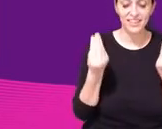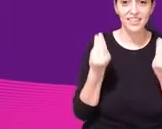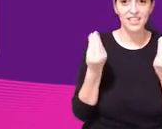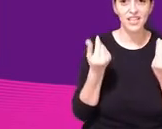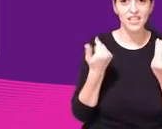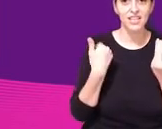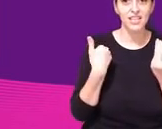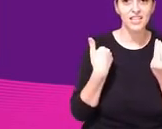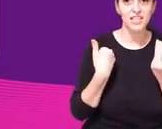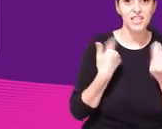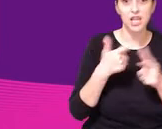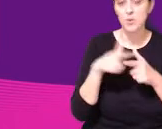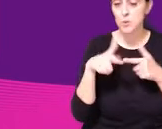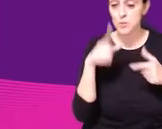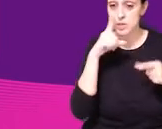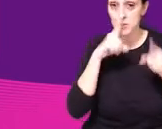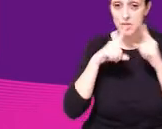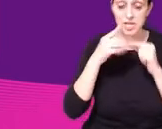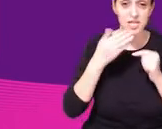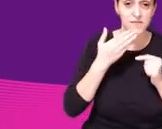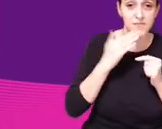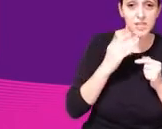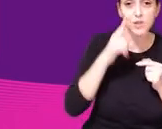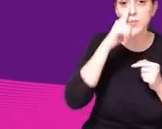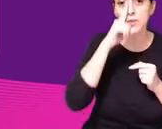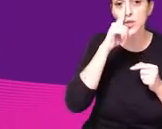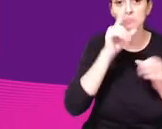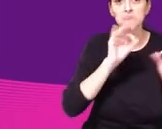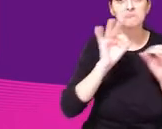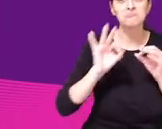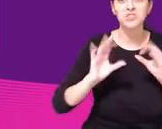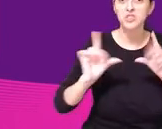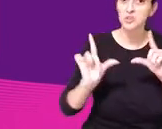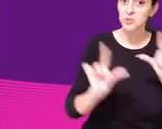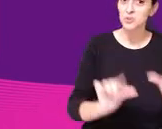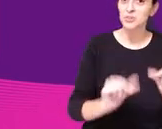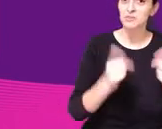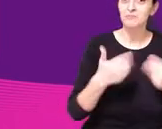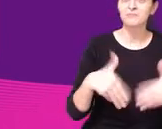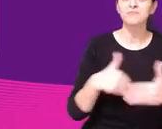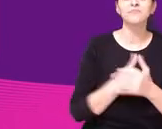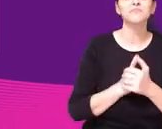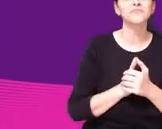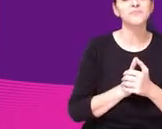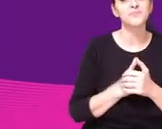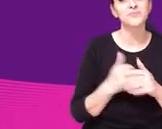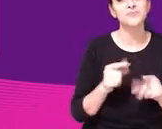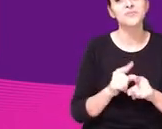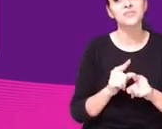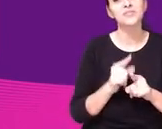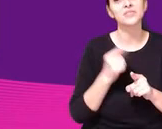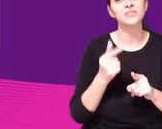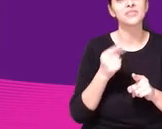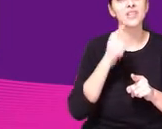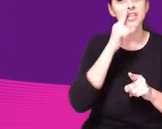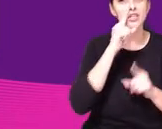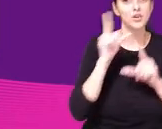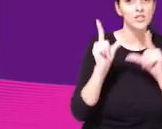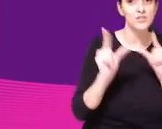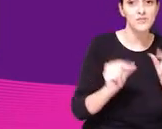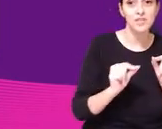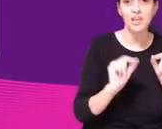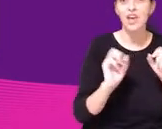eventos, né? Quantidade de risco, a quantidade de eventos, quantidade de risco, a quantidade de eventos.